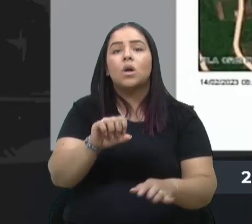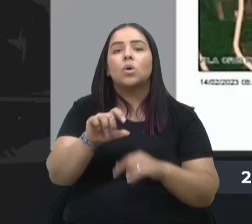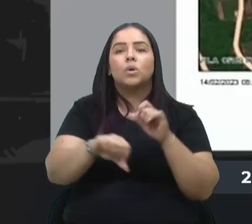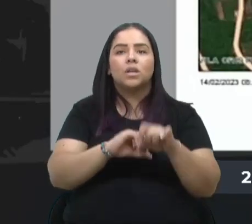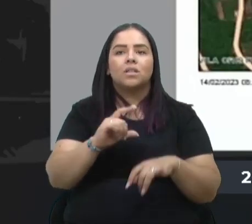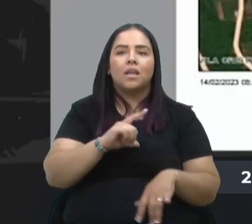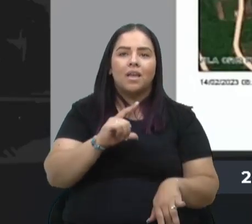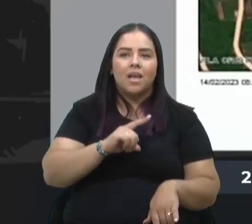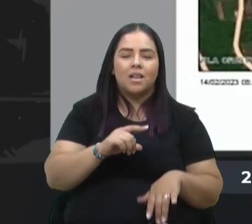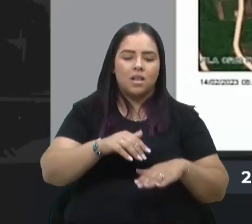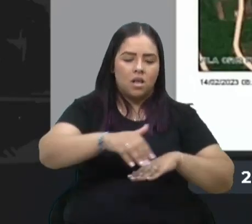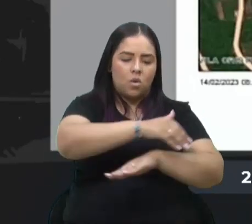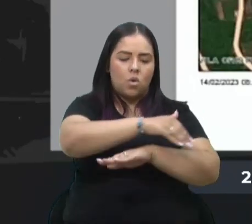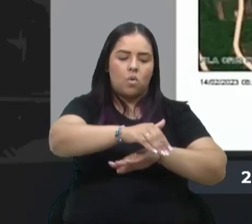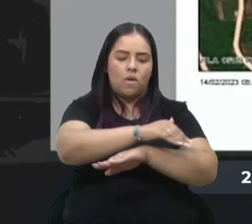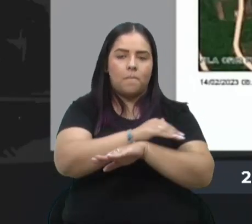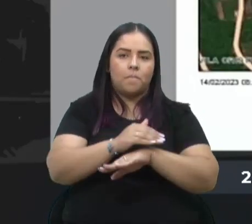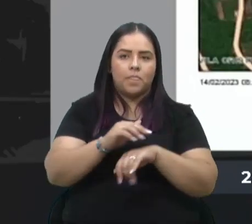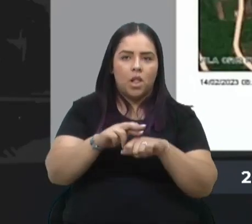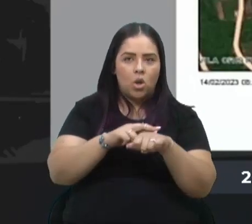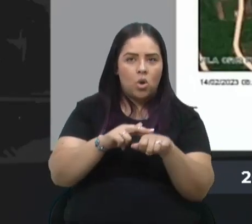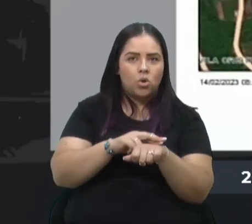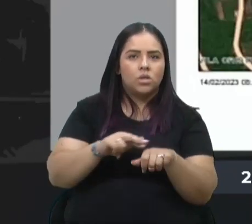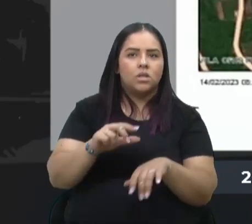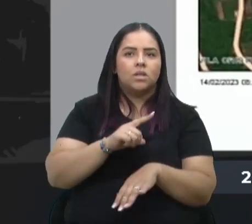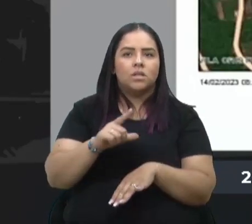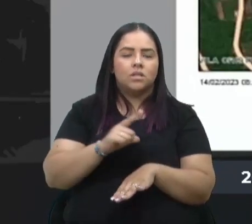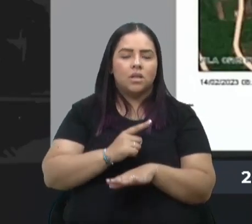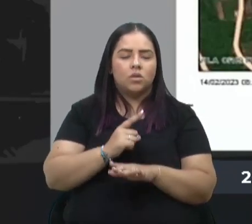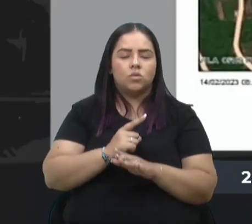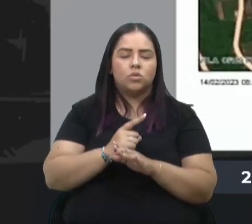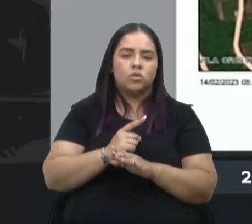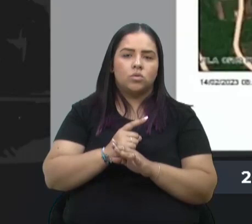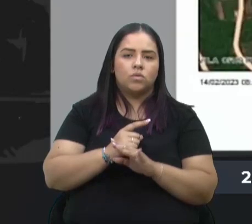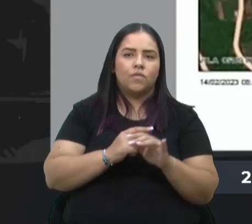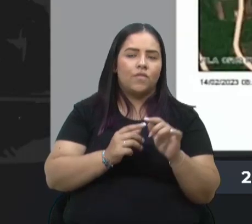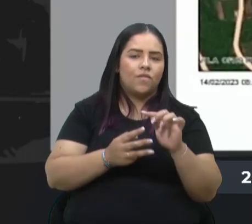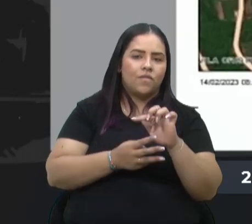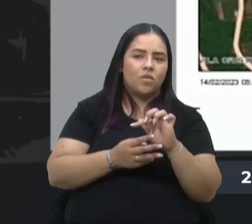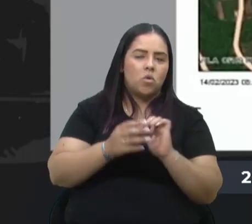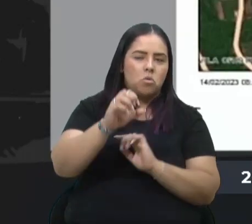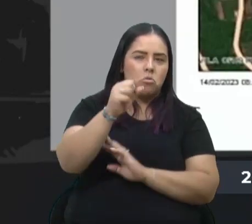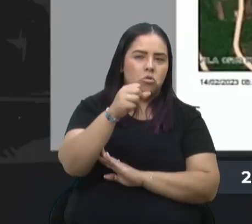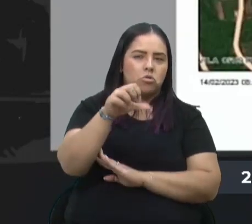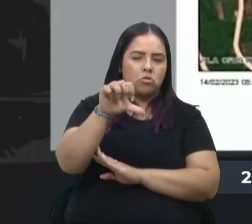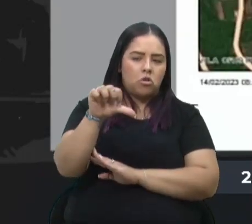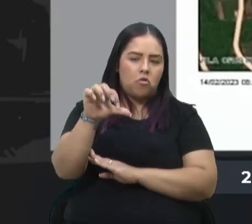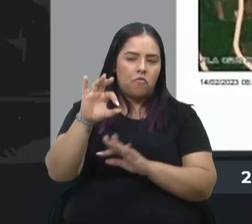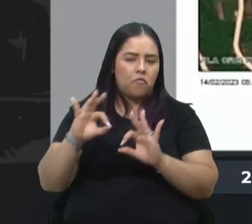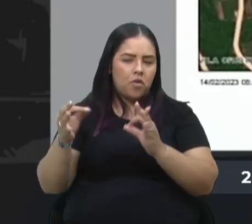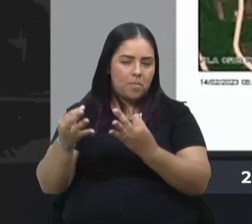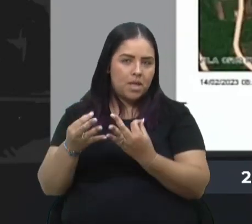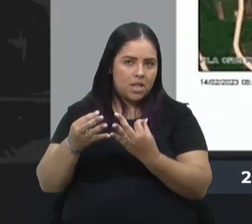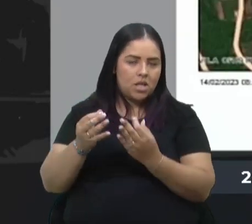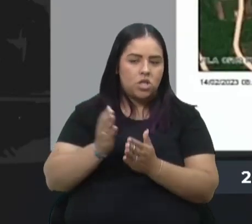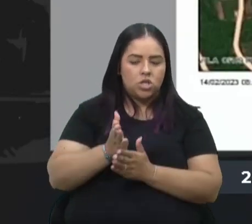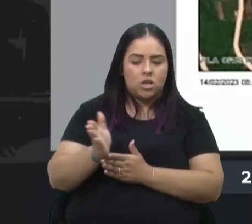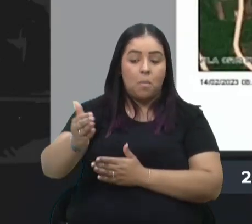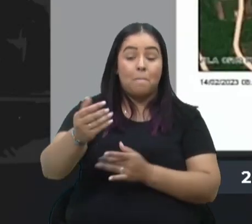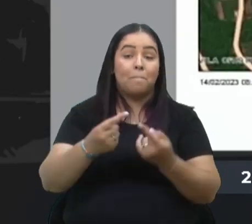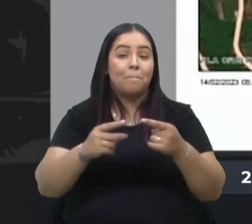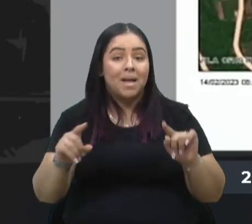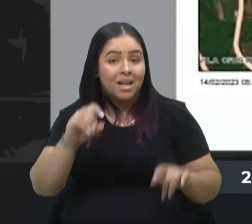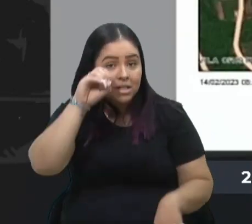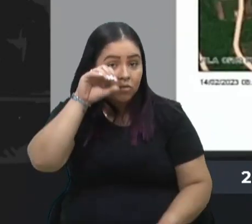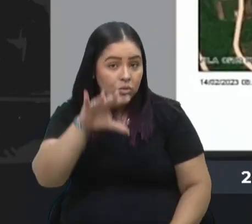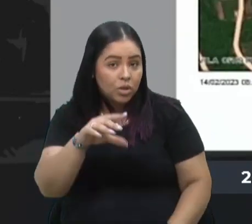gente, dá acesso ao Milton Brustolin, Lucas Teunieto, entre outros, 8 ou 9 famílias. Porém, vereador Fiuza,